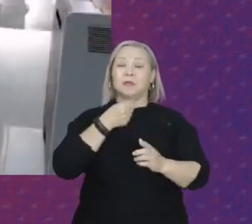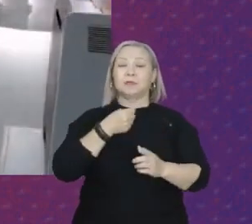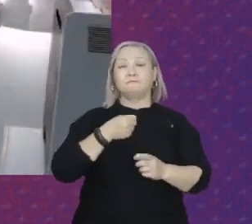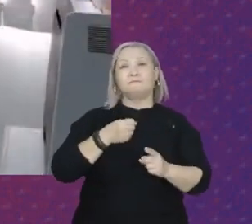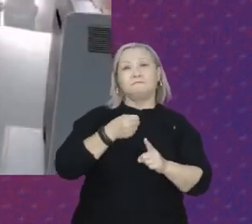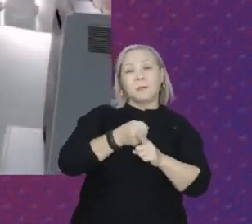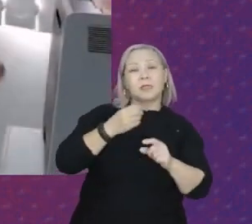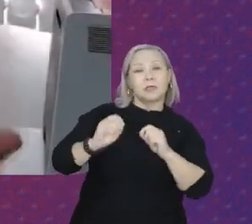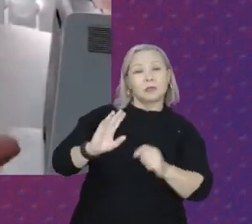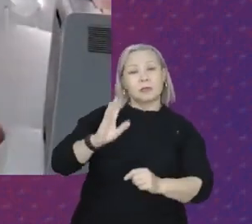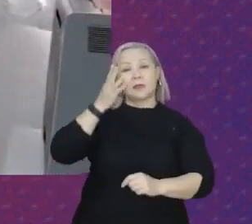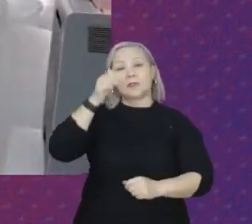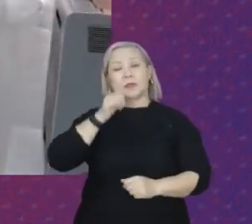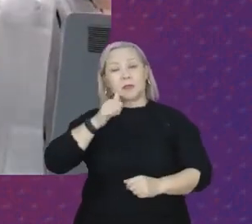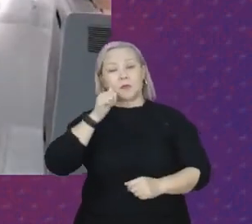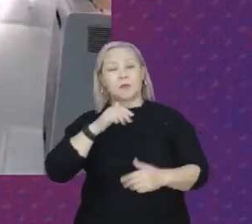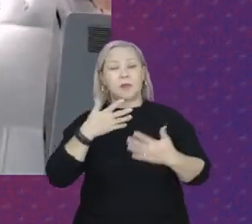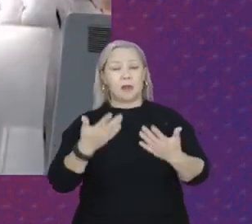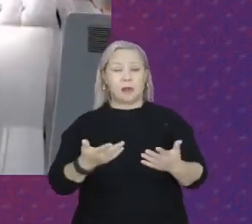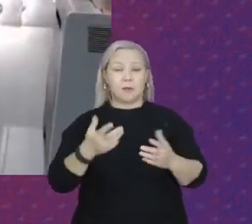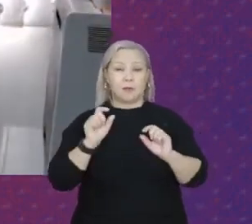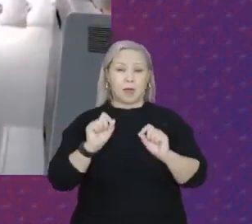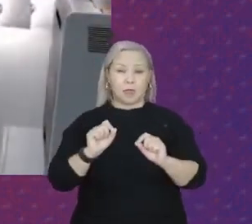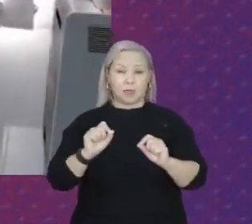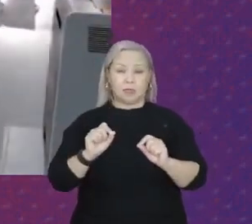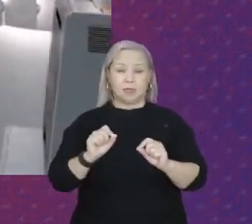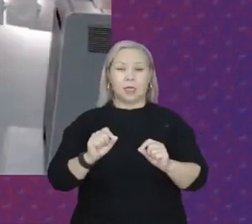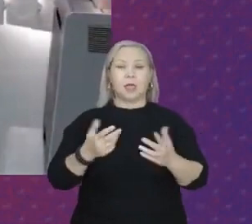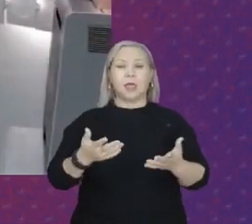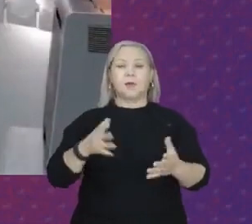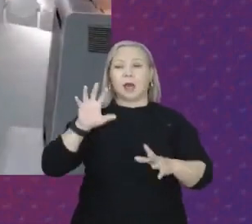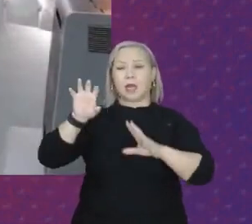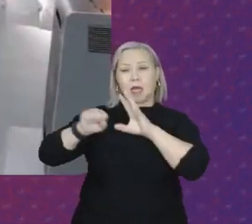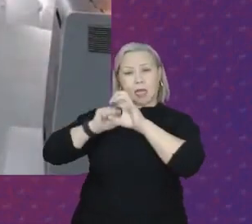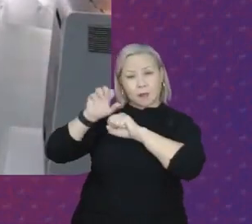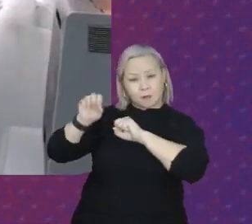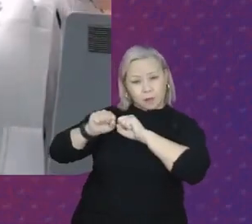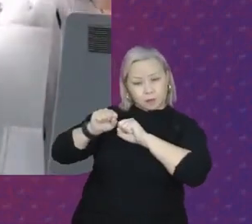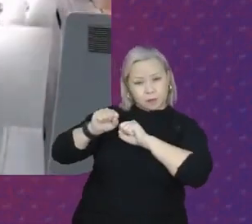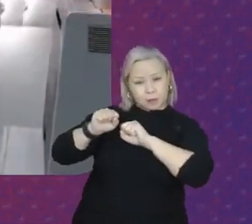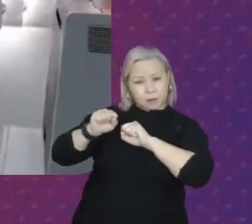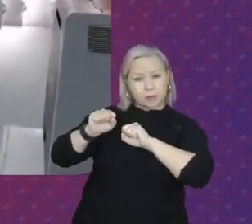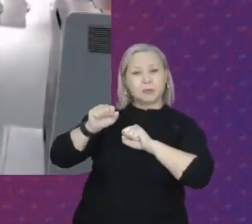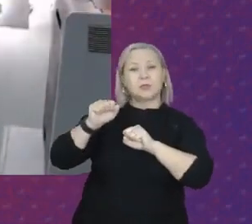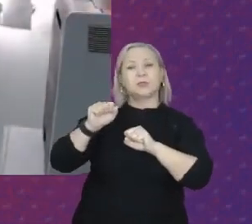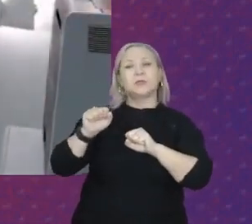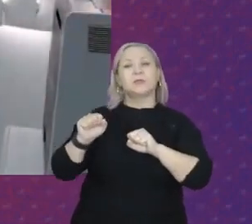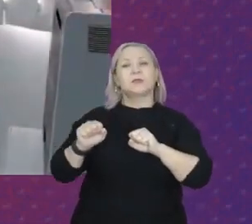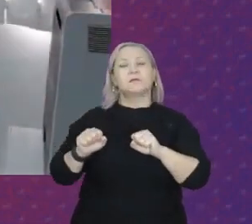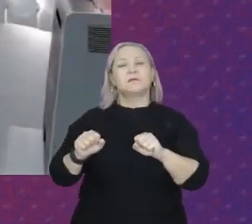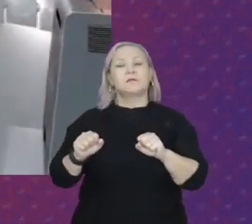mulher para a busca, né, para